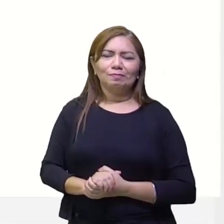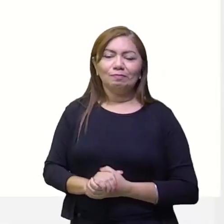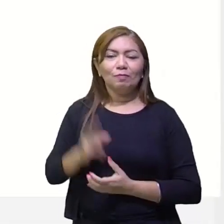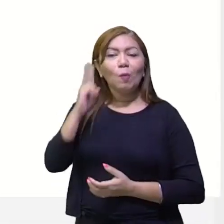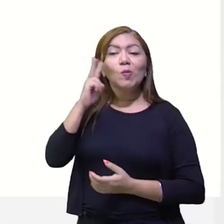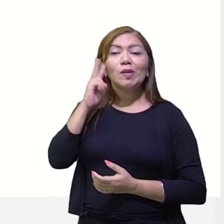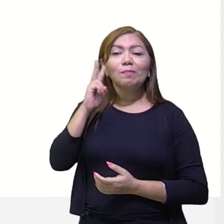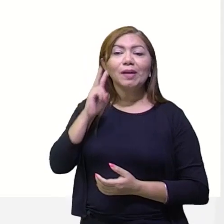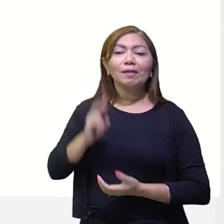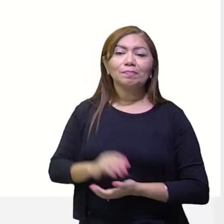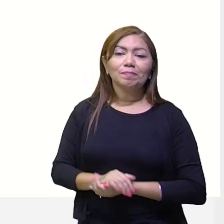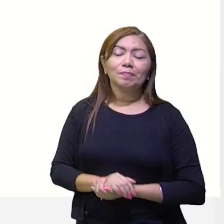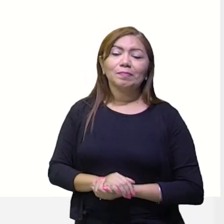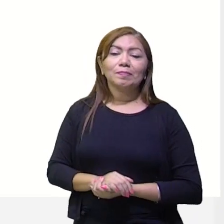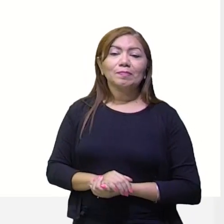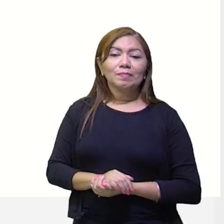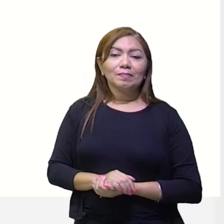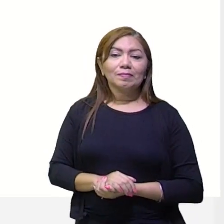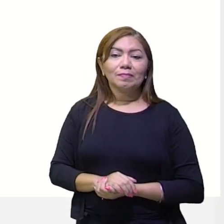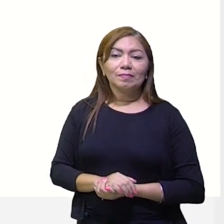coisa.